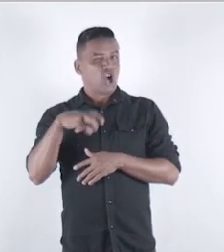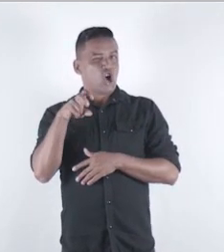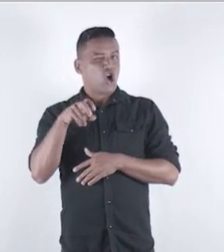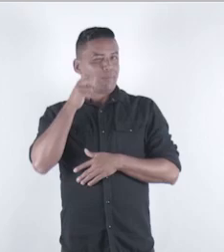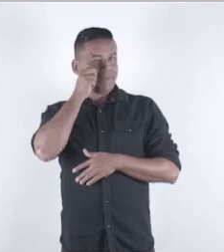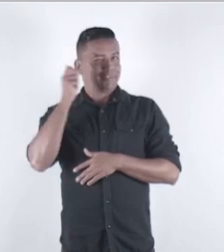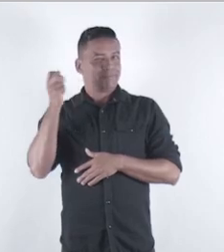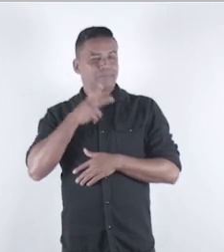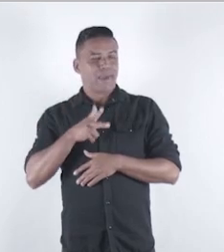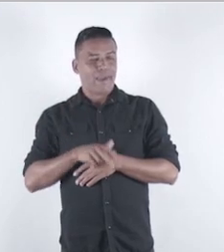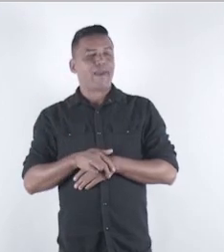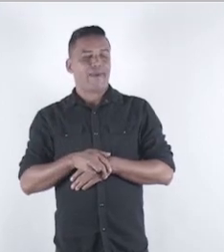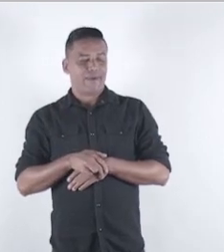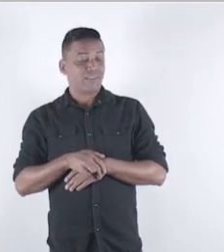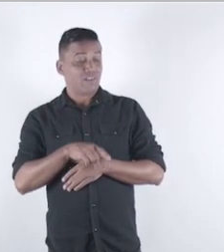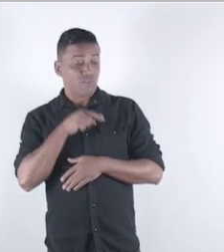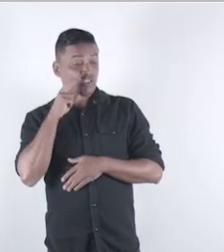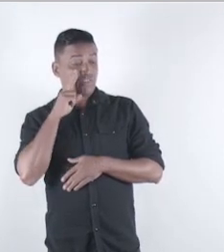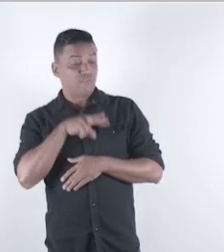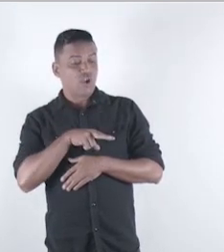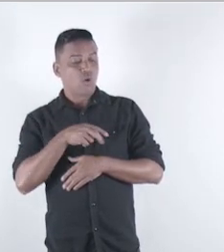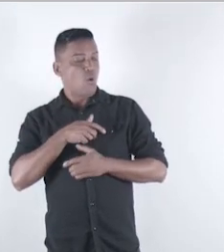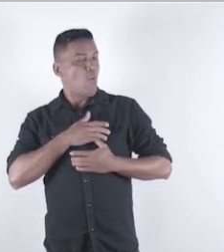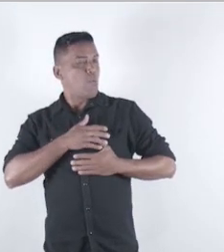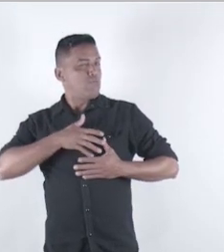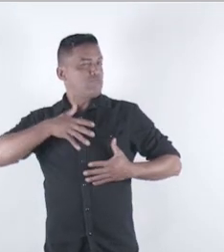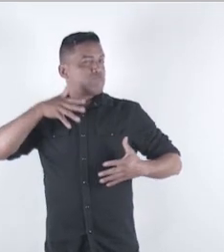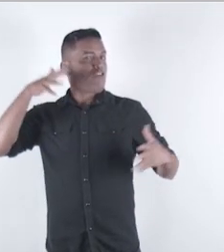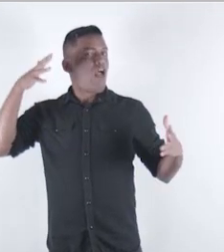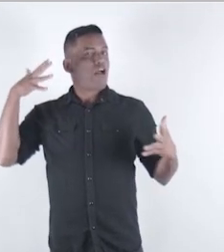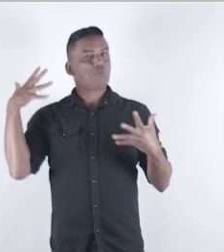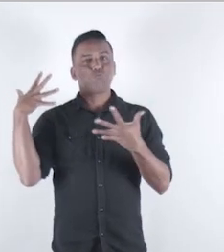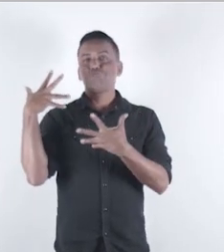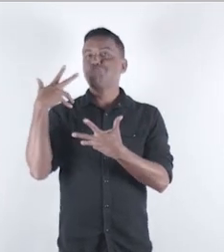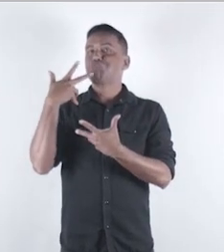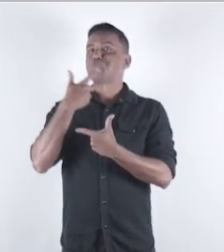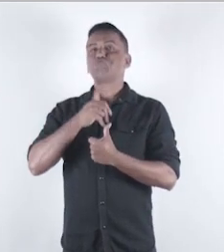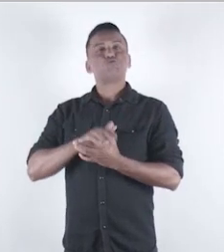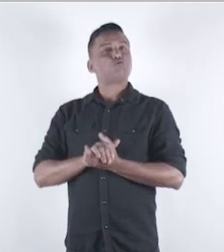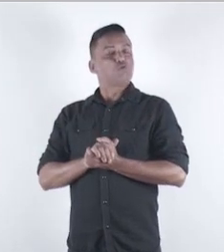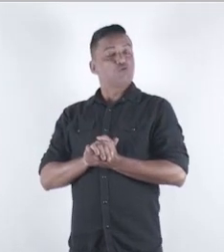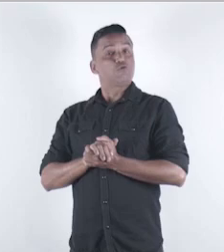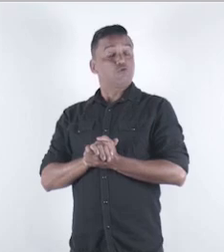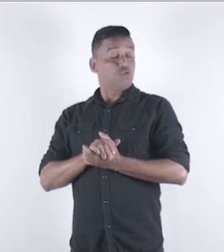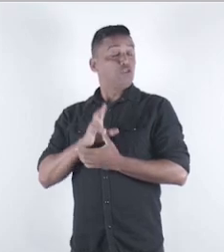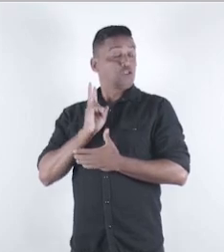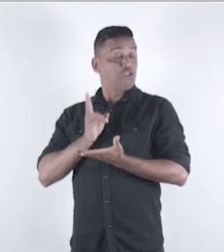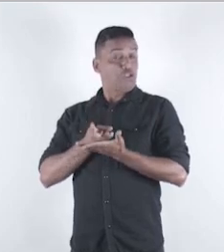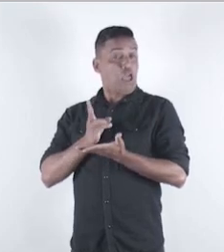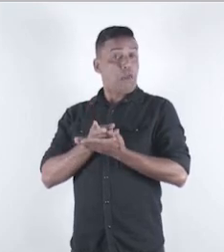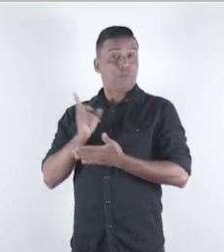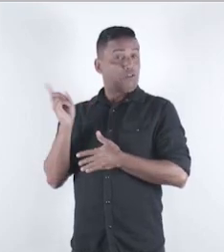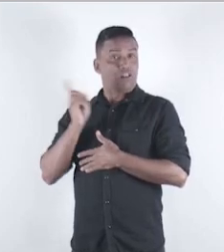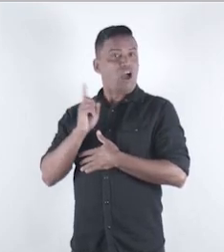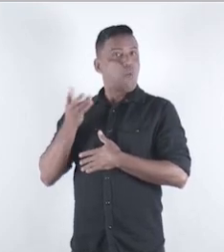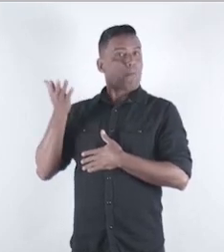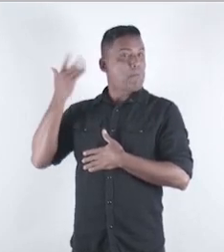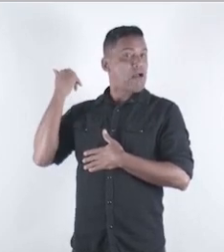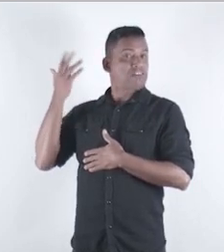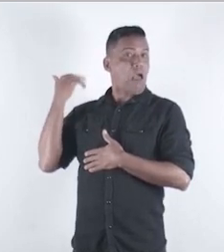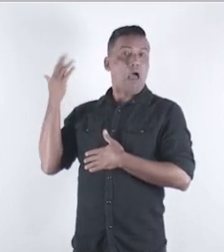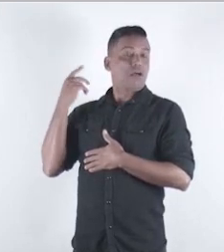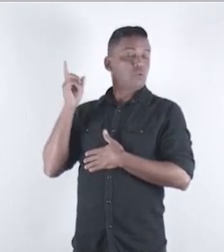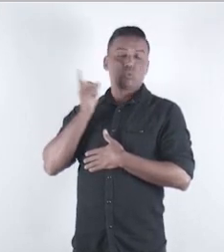peça. Você vê como sou grande e destemida, mas não fui sempre desse jeito,